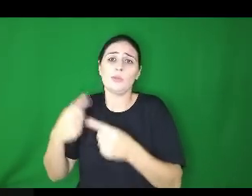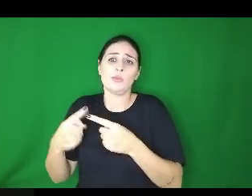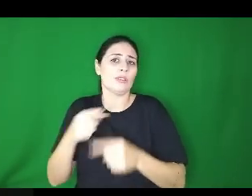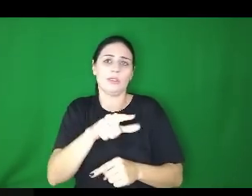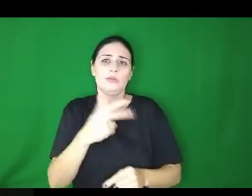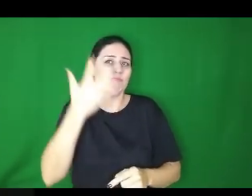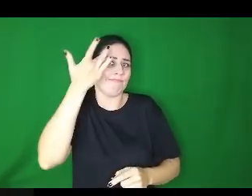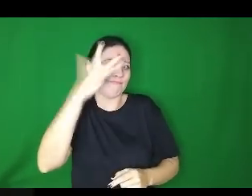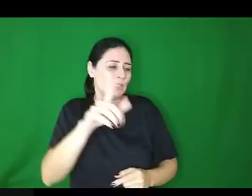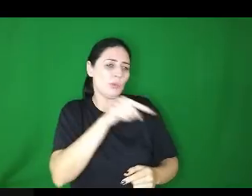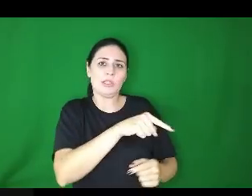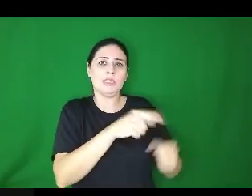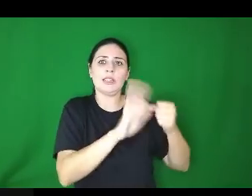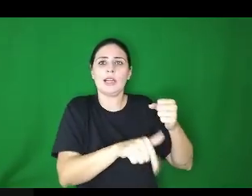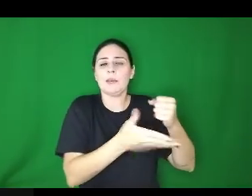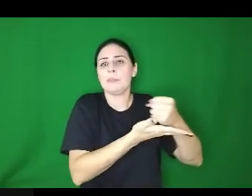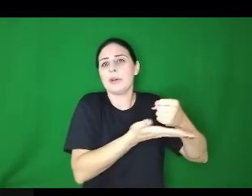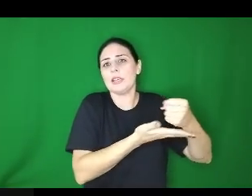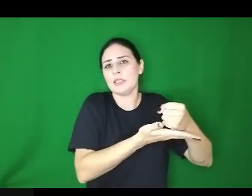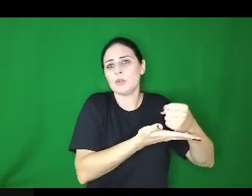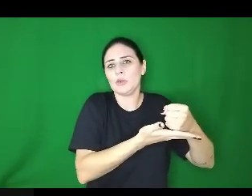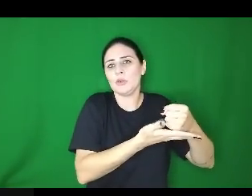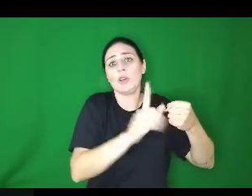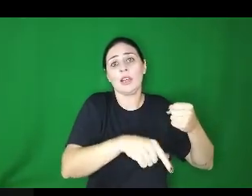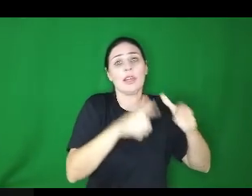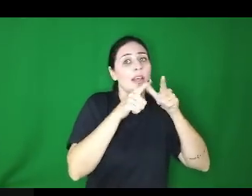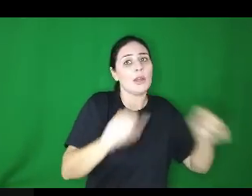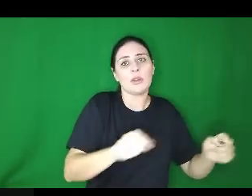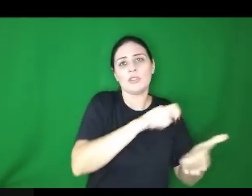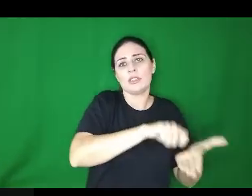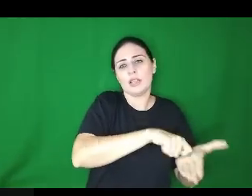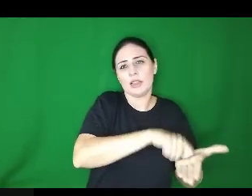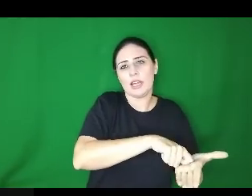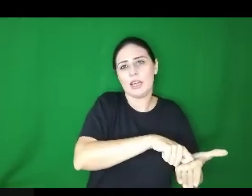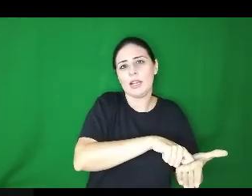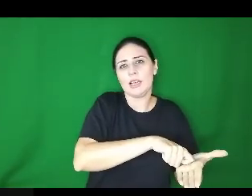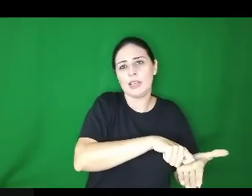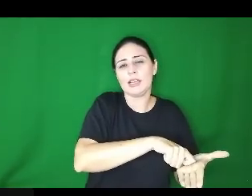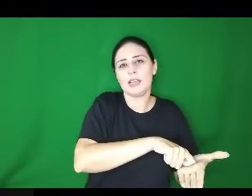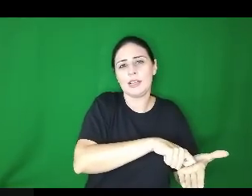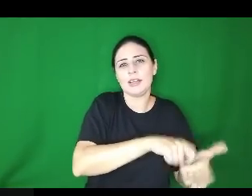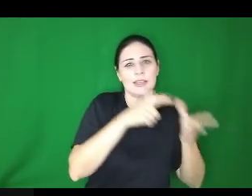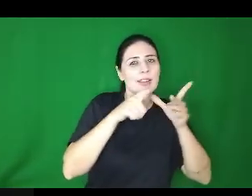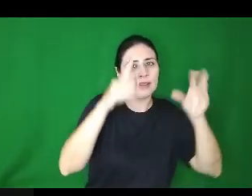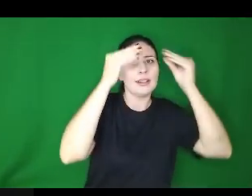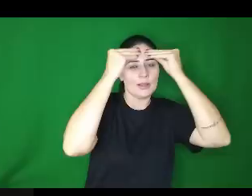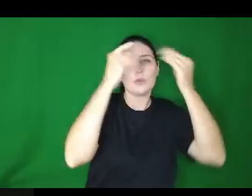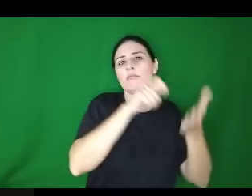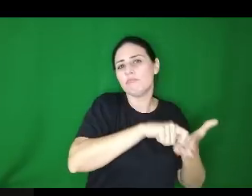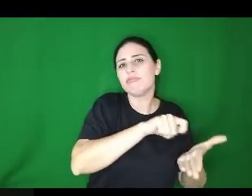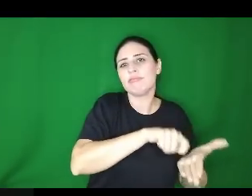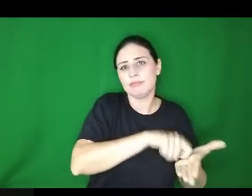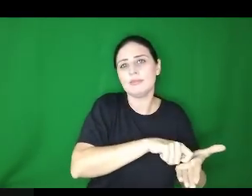a chave para todas as outras áreas do conhecimento. Que se eu não sei ler e escrever, os conhecimentos, eles